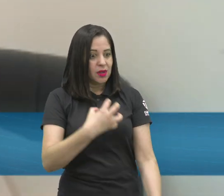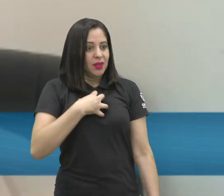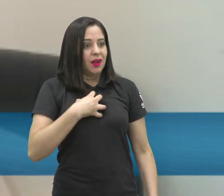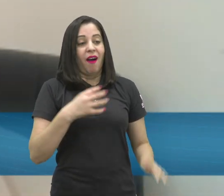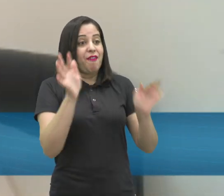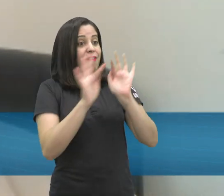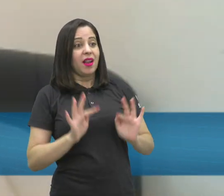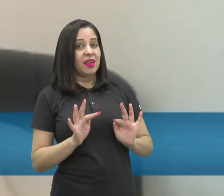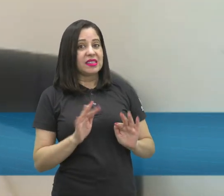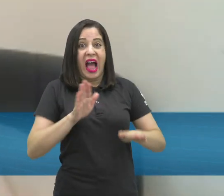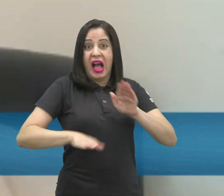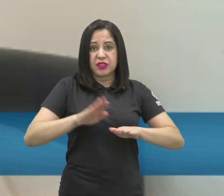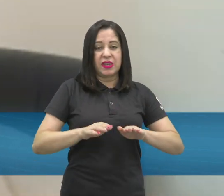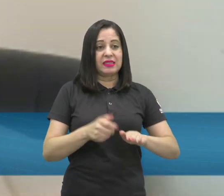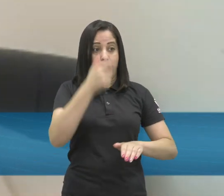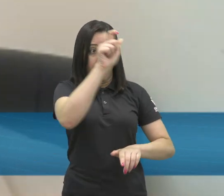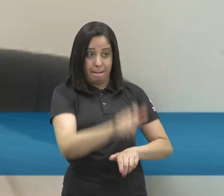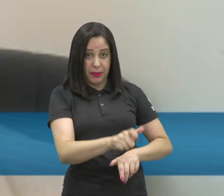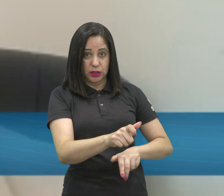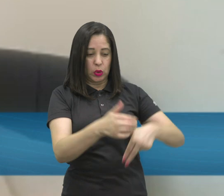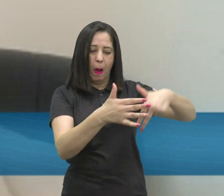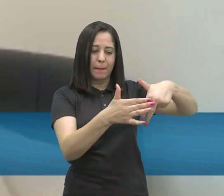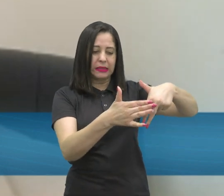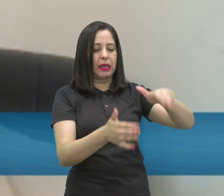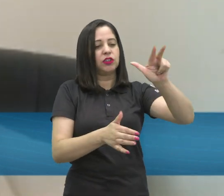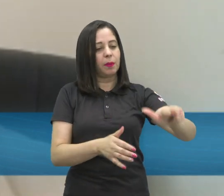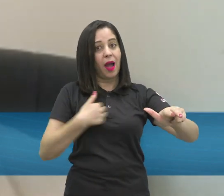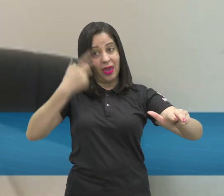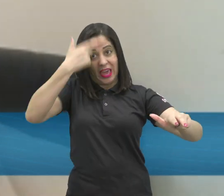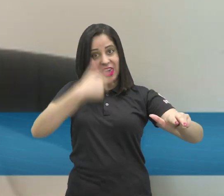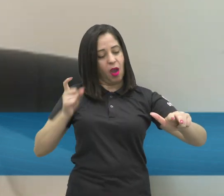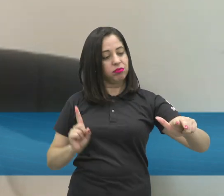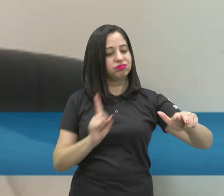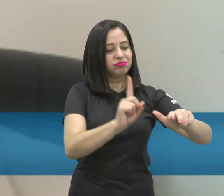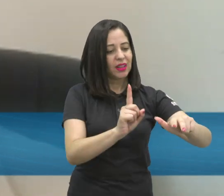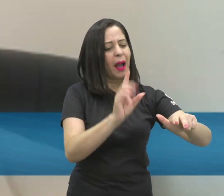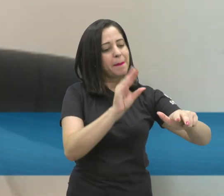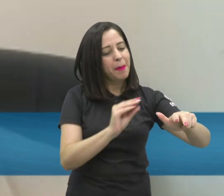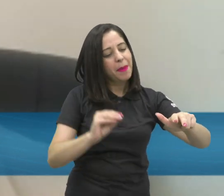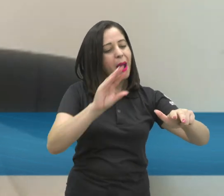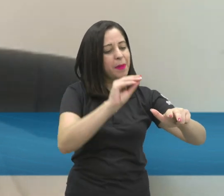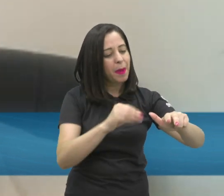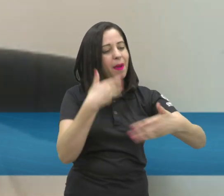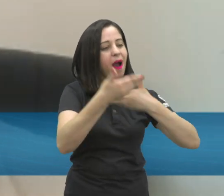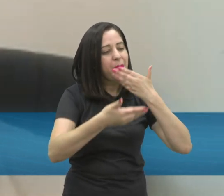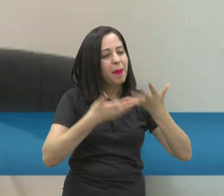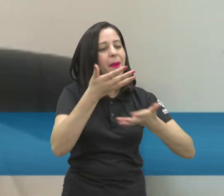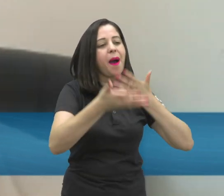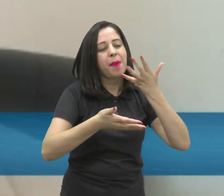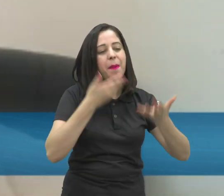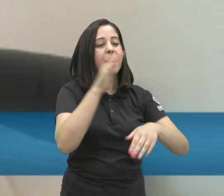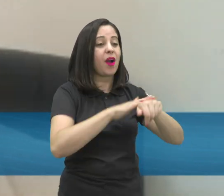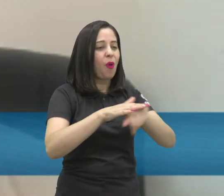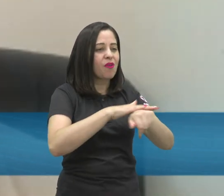alguma pessoa que estava para fazer algum tipo de cirurgia, e quanto que aquilo me beneficiava, e quanto que eu me sentia mais apto a poder atender